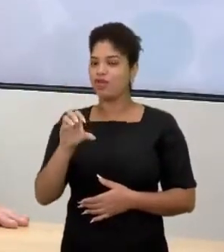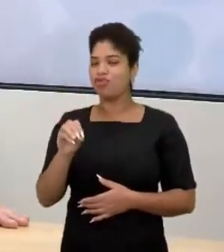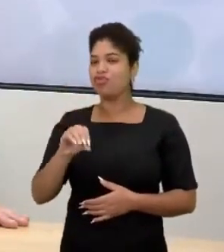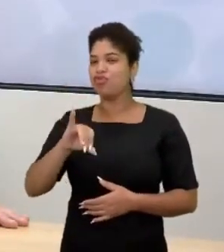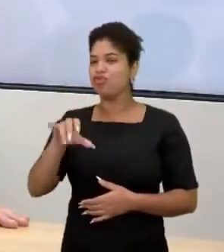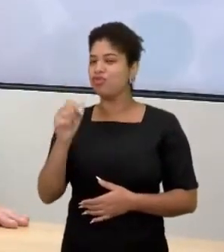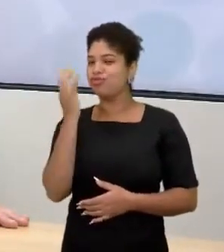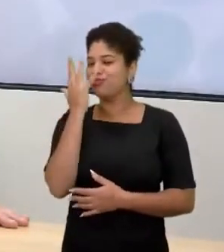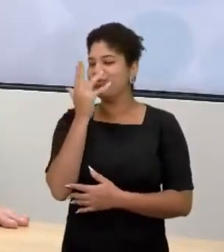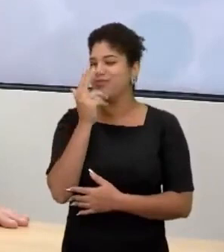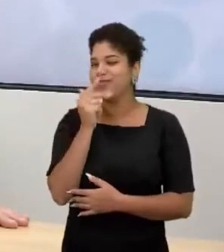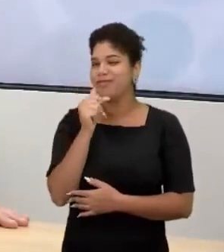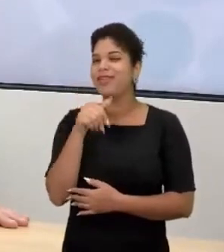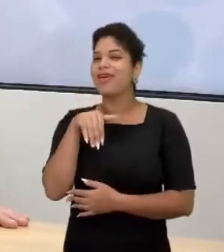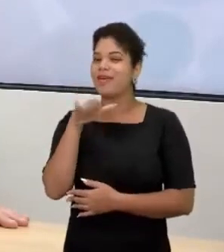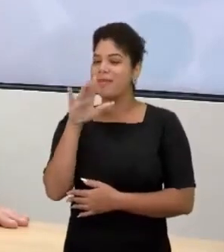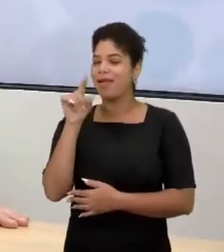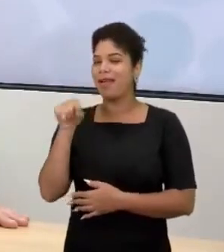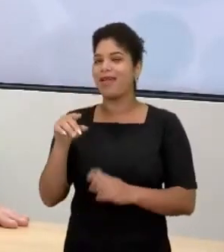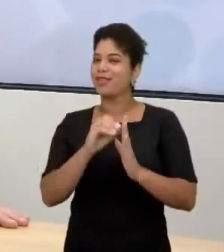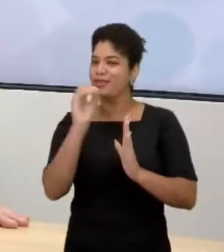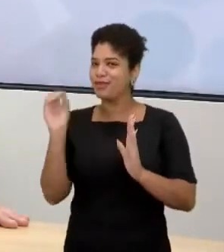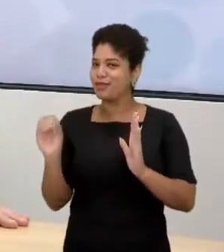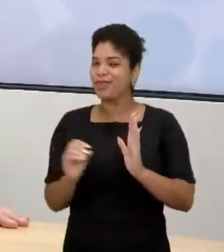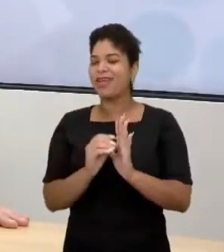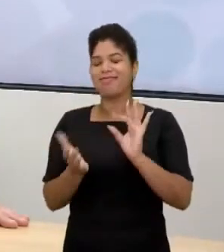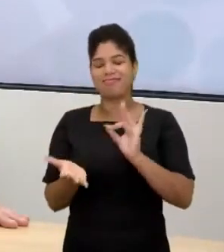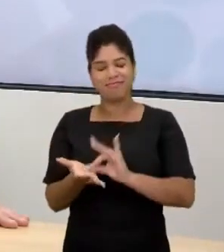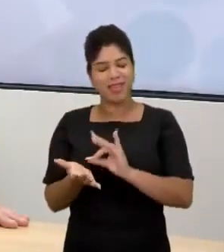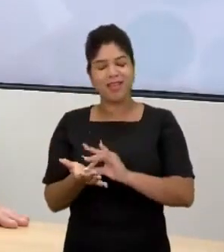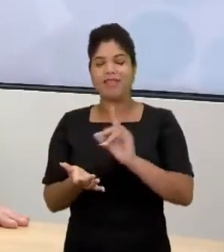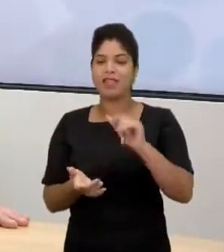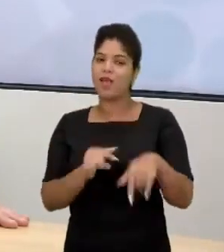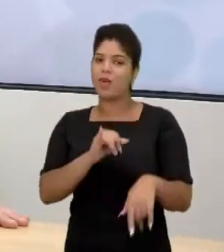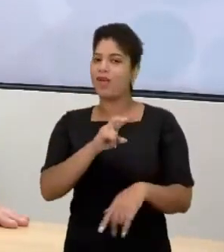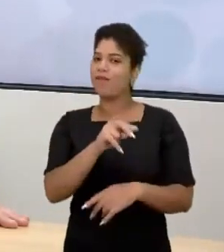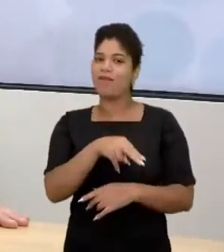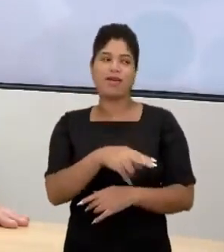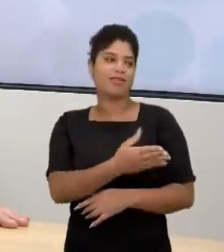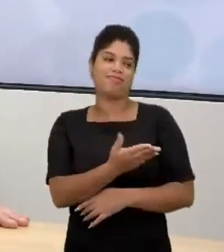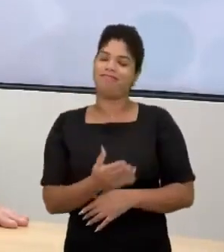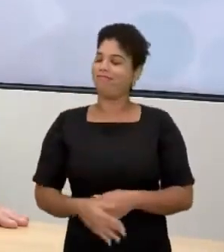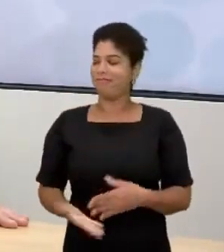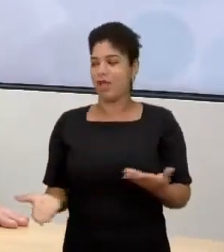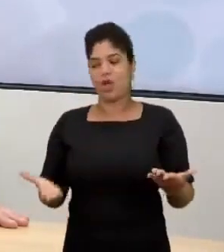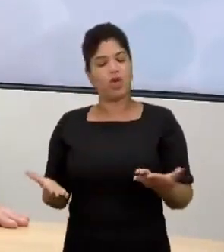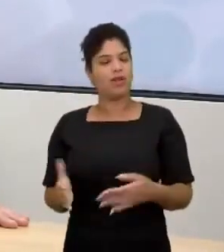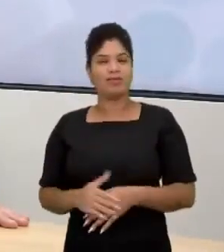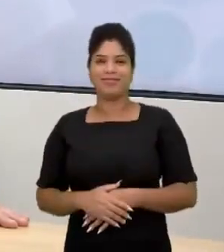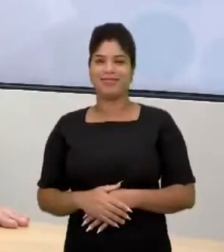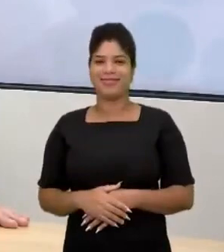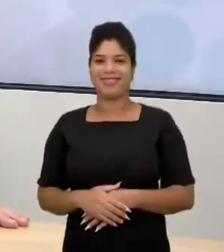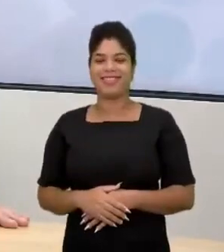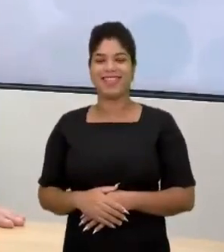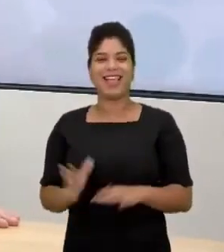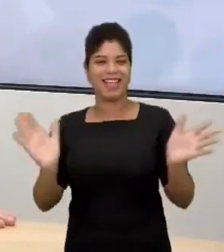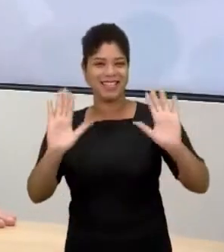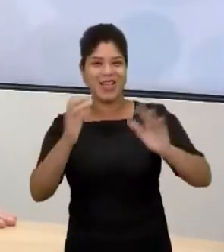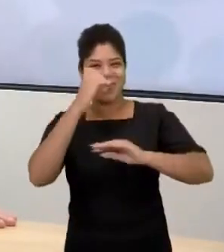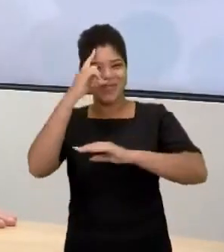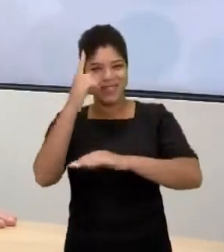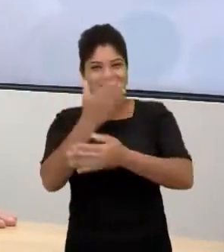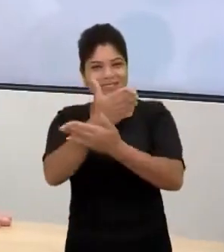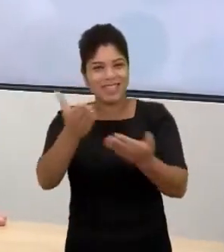mais bonito do centro de mídias. Não tem jeito, né? Ivan, você perdeu toda a moral comigo aqui. Bom dia a todos